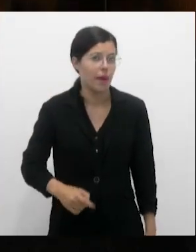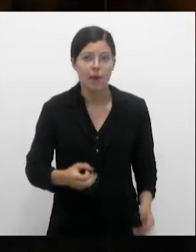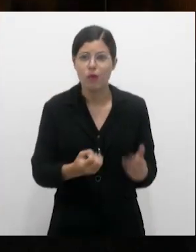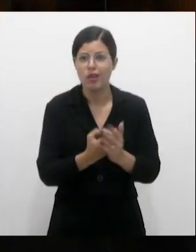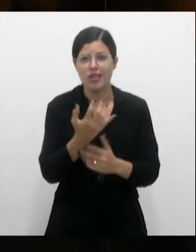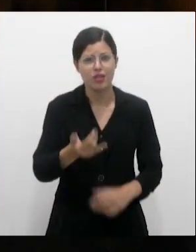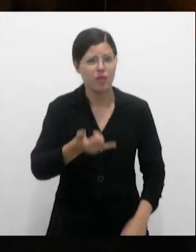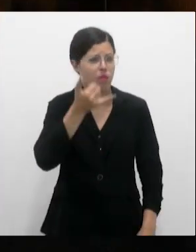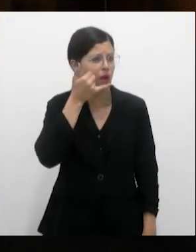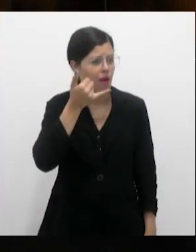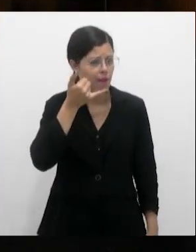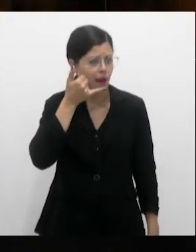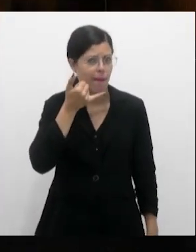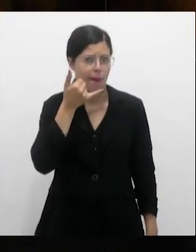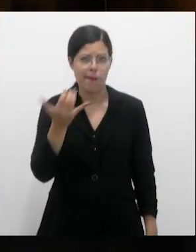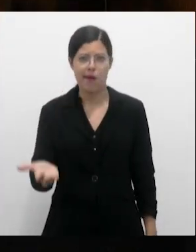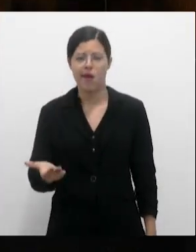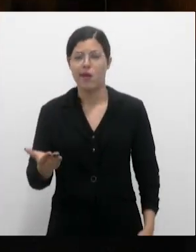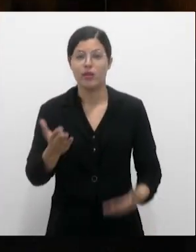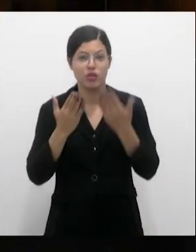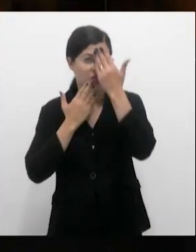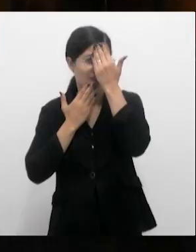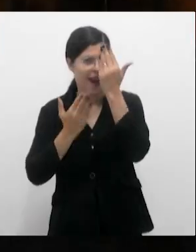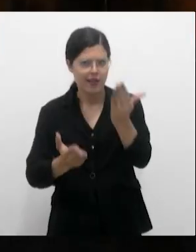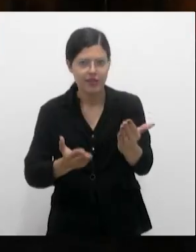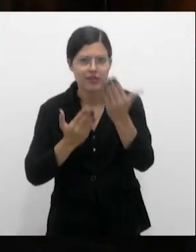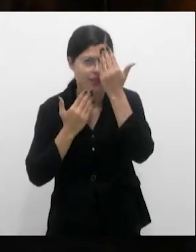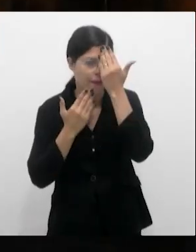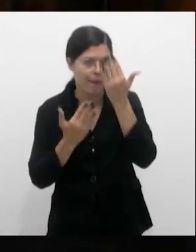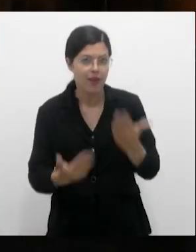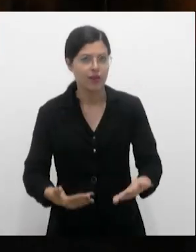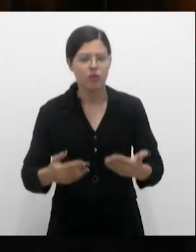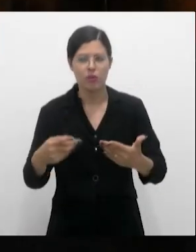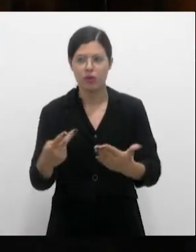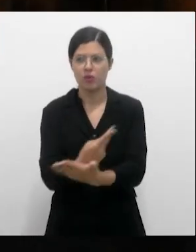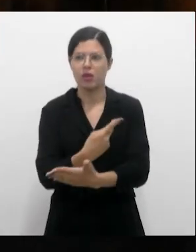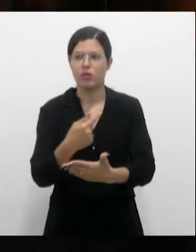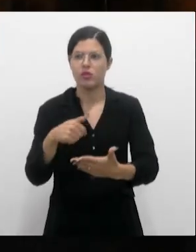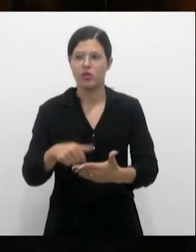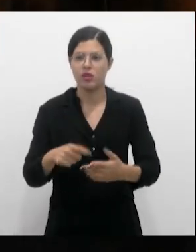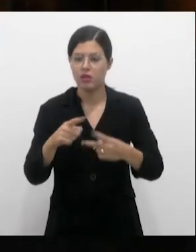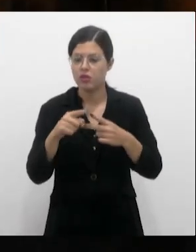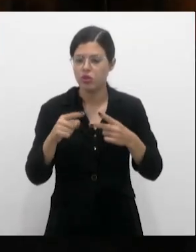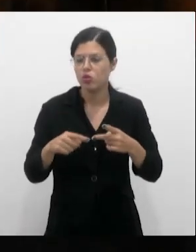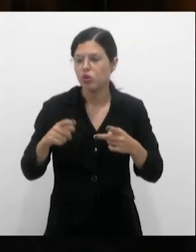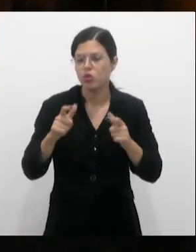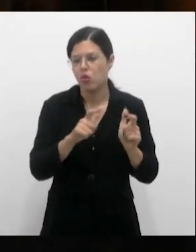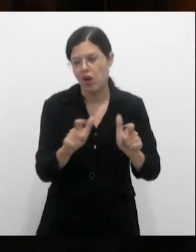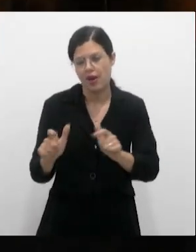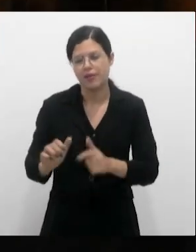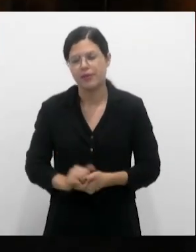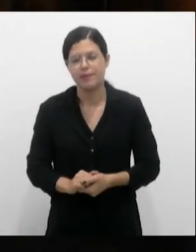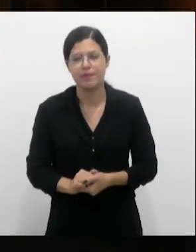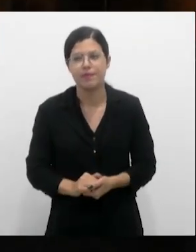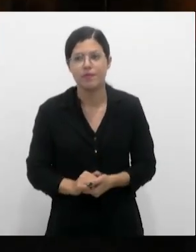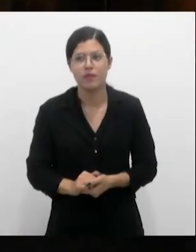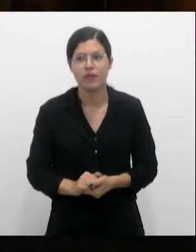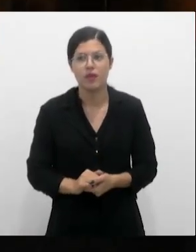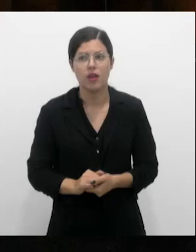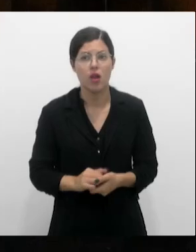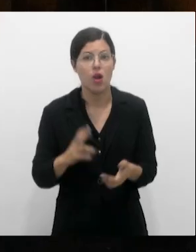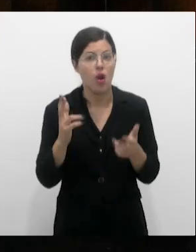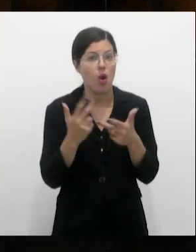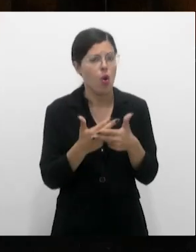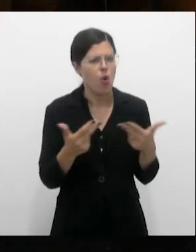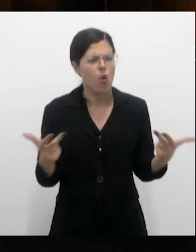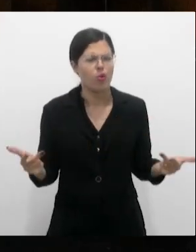recebendo de agradecimento pelo que está acontecendo nessas duas regiões. Coisa que eu